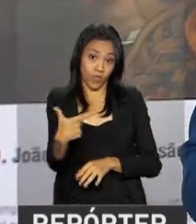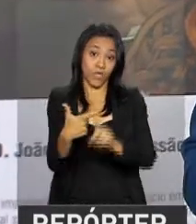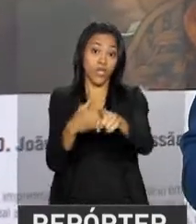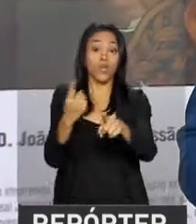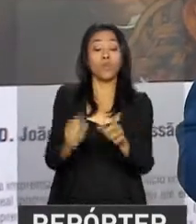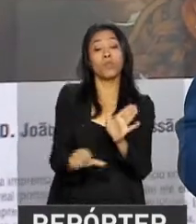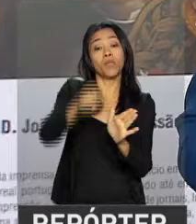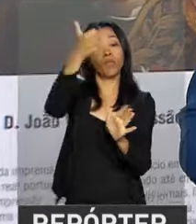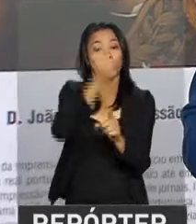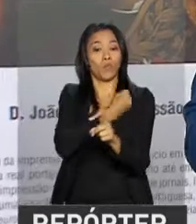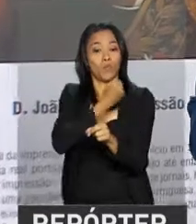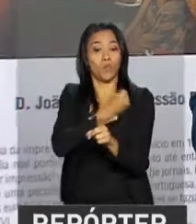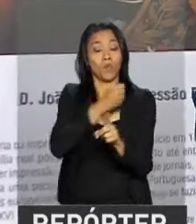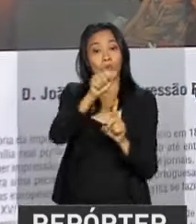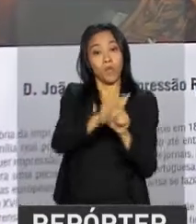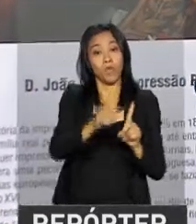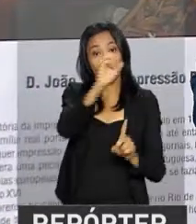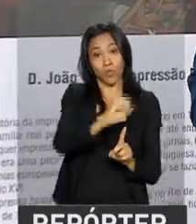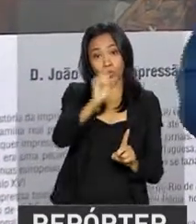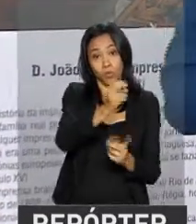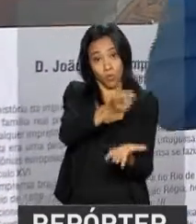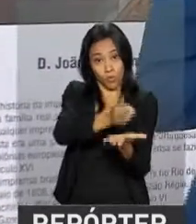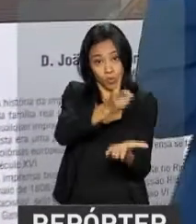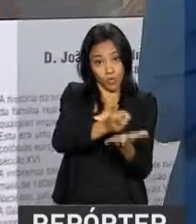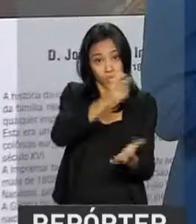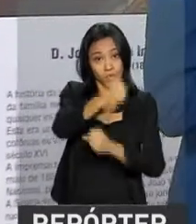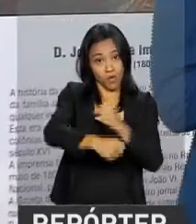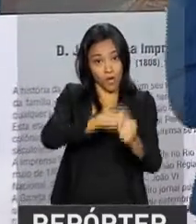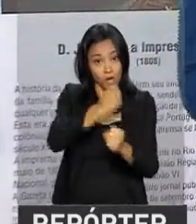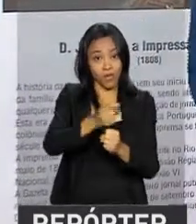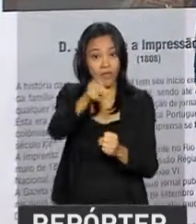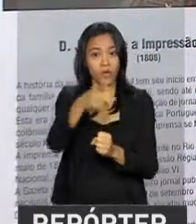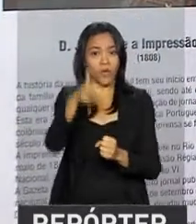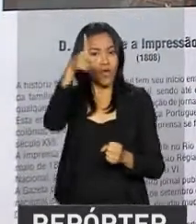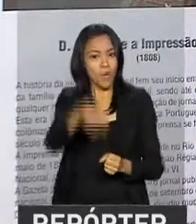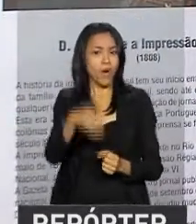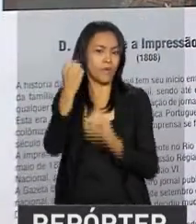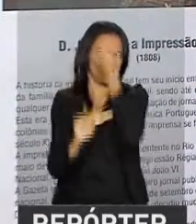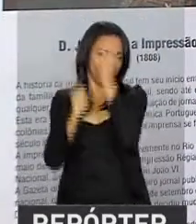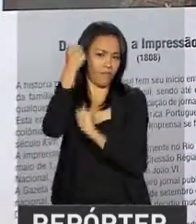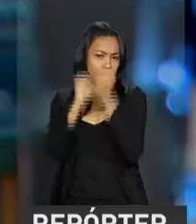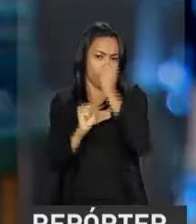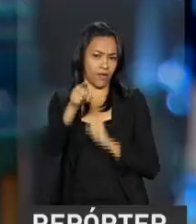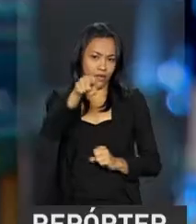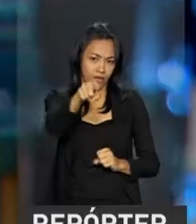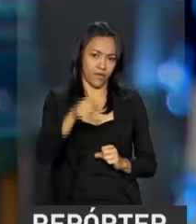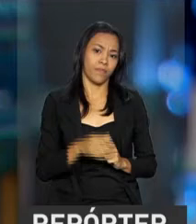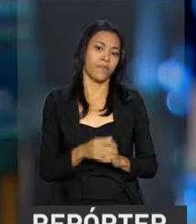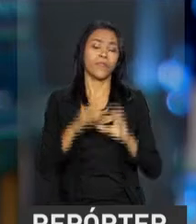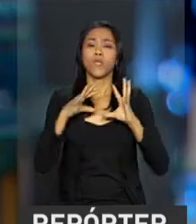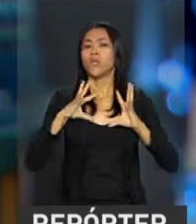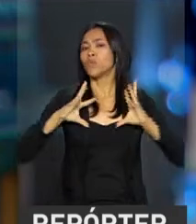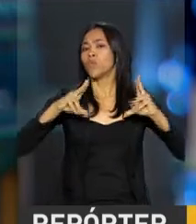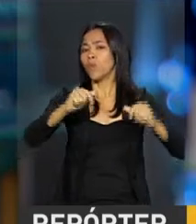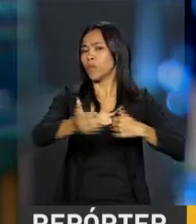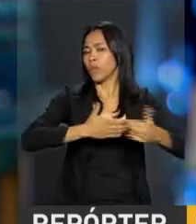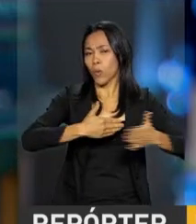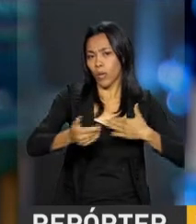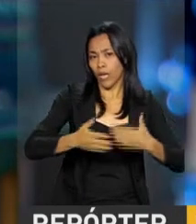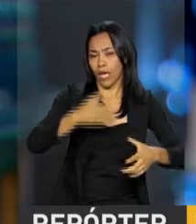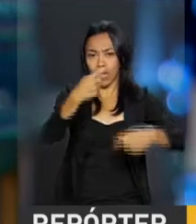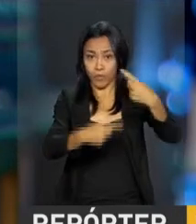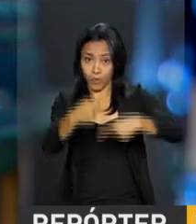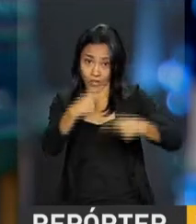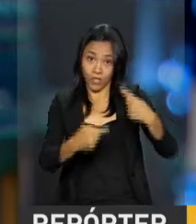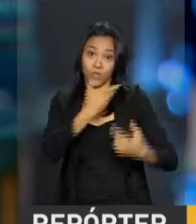circulou em outubro do mesmo ano e foi produzido por uma máquina parecida com esta aqui toda e qualquer política pública que